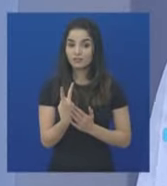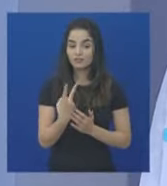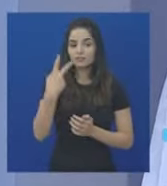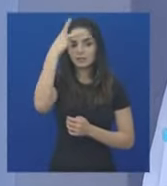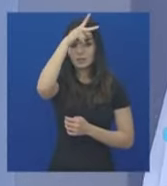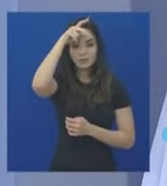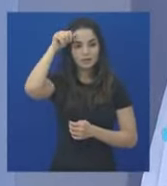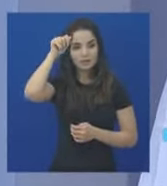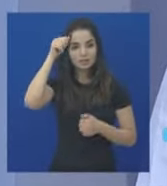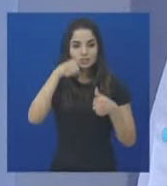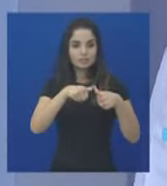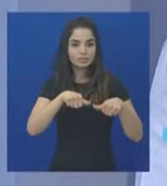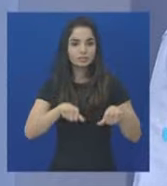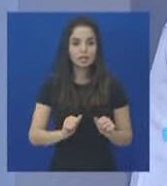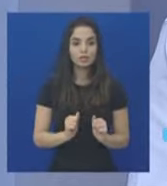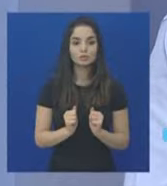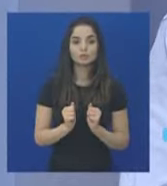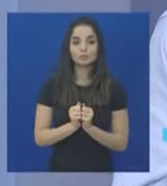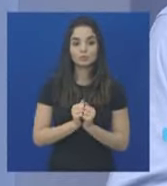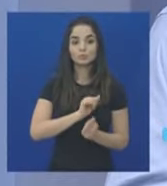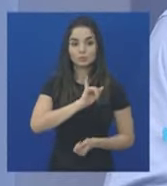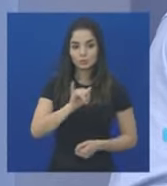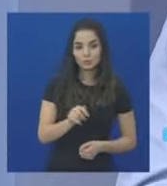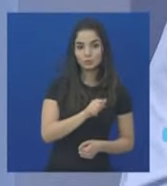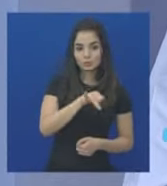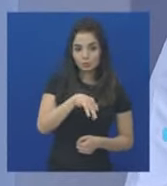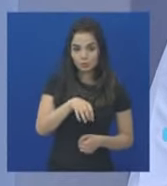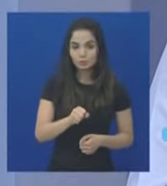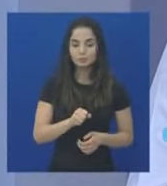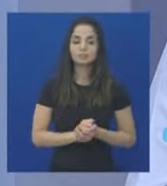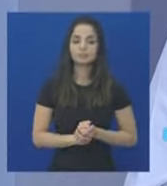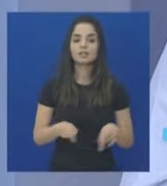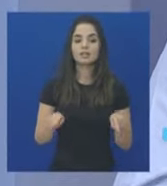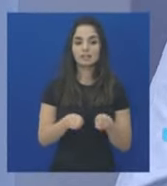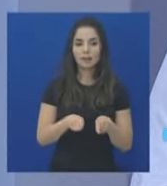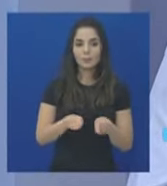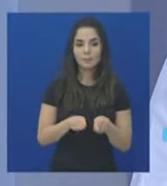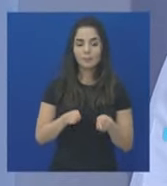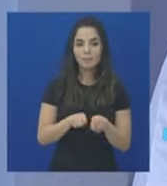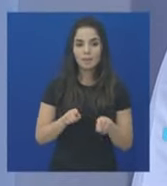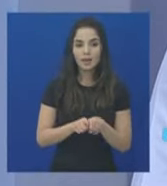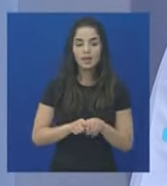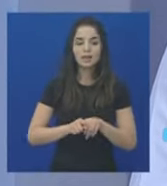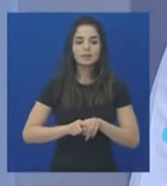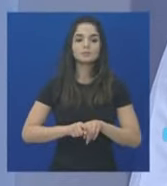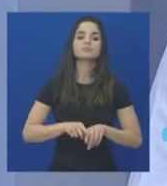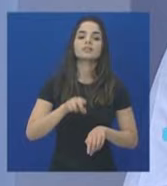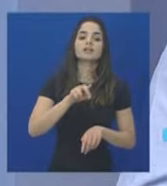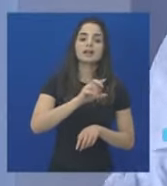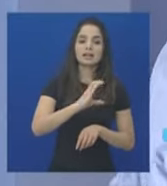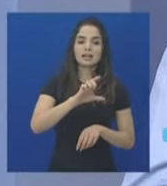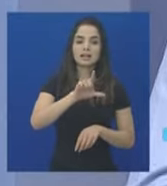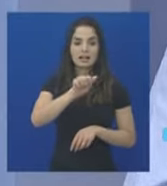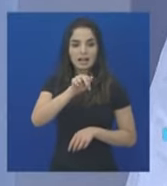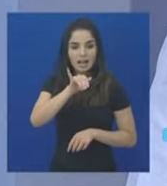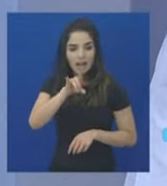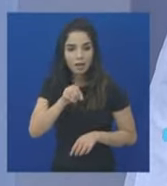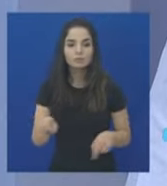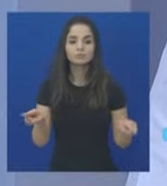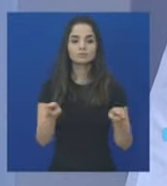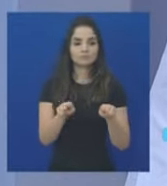no palanque do deputado Jânio Mendes. O doutor Cláudio Mansur, advogado há mais de 30 anos de Alain Corrêa, também